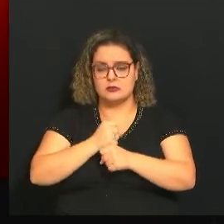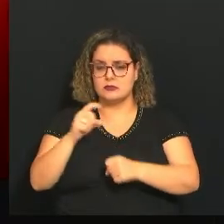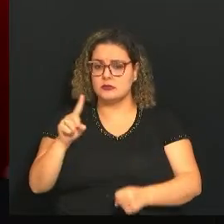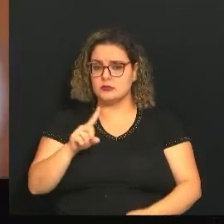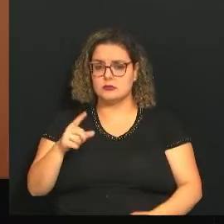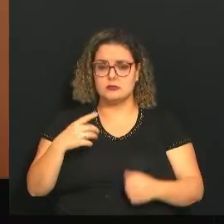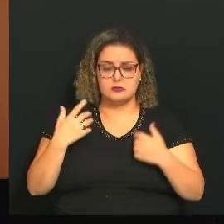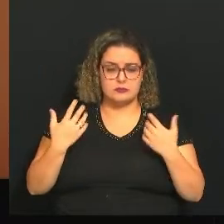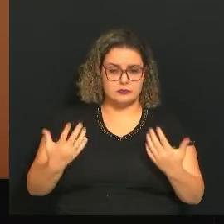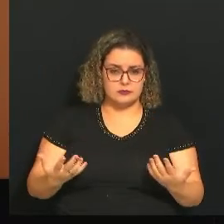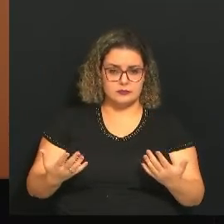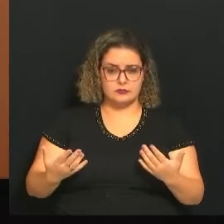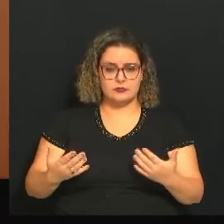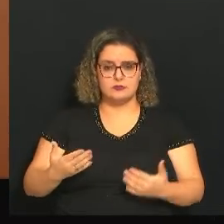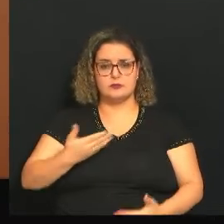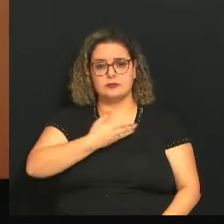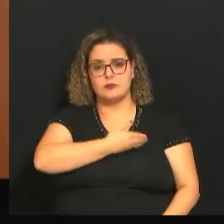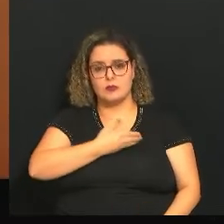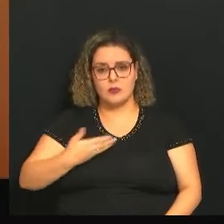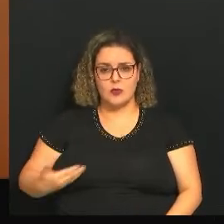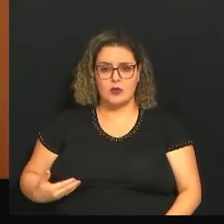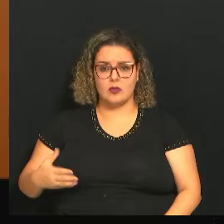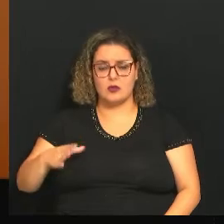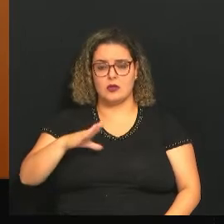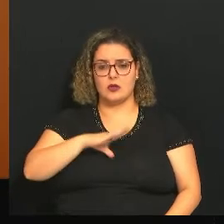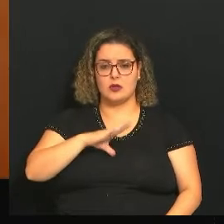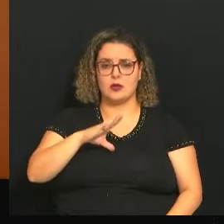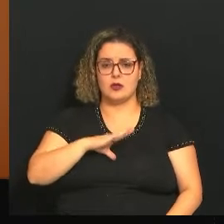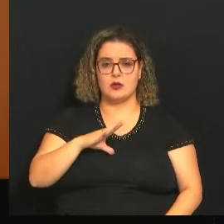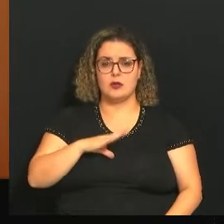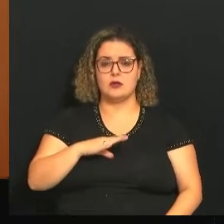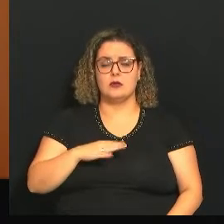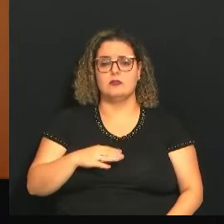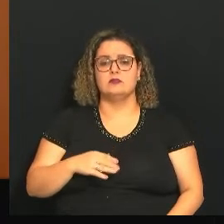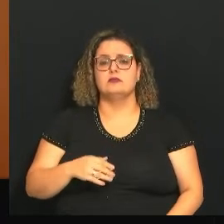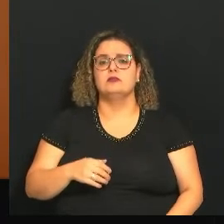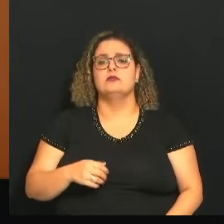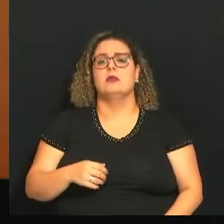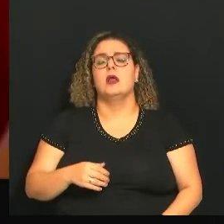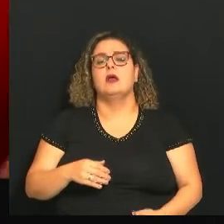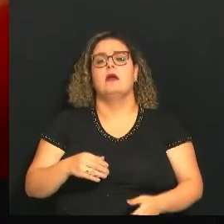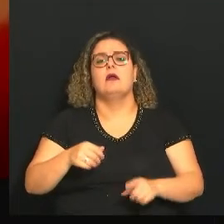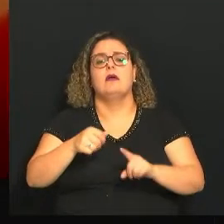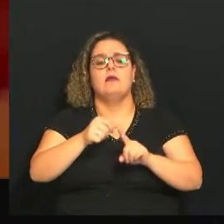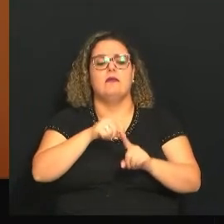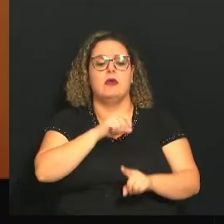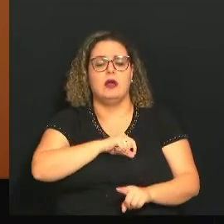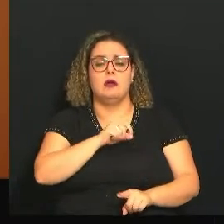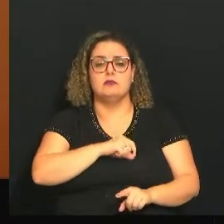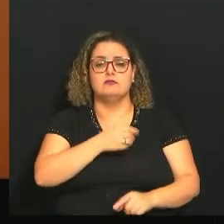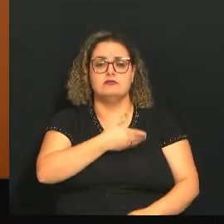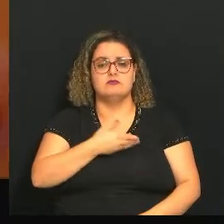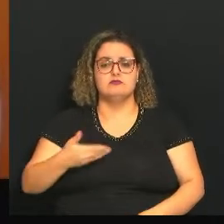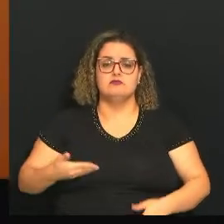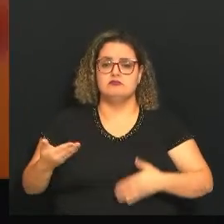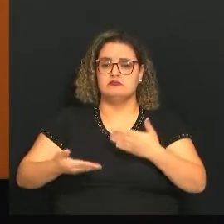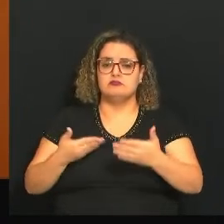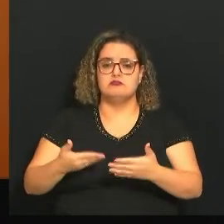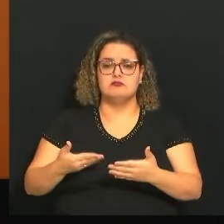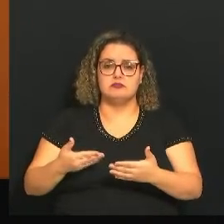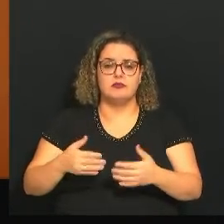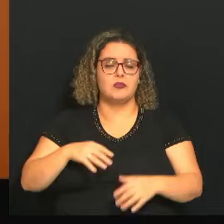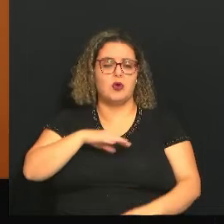o governo municipal, ele arrochou o salário dos servidores ao longo dos últimos anos, e